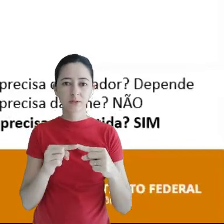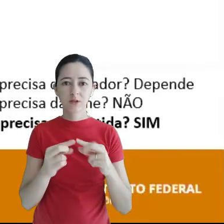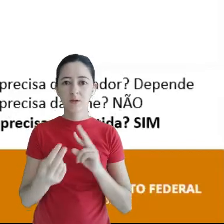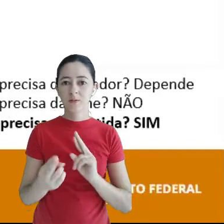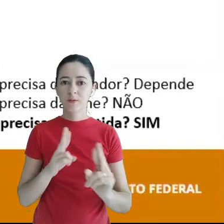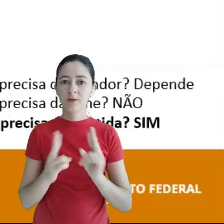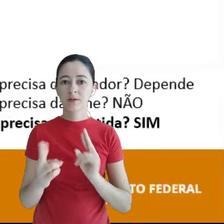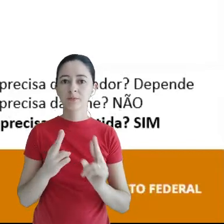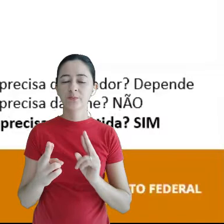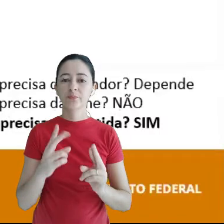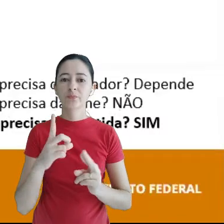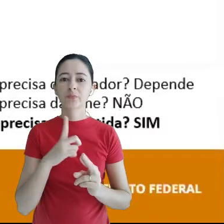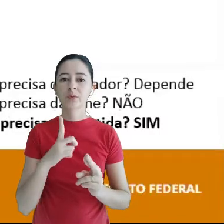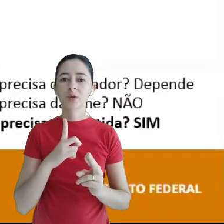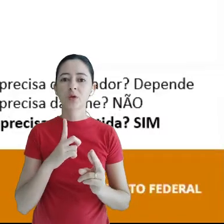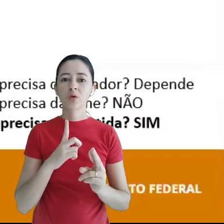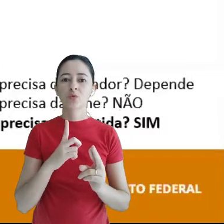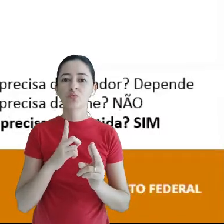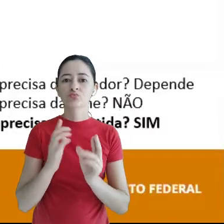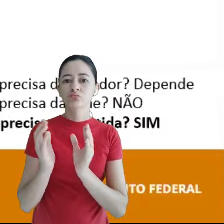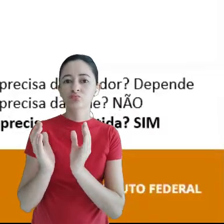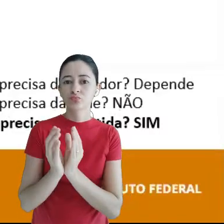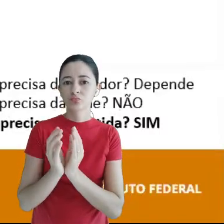tem relacionamento entre time e jogador,